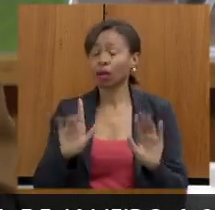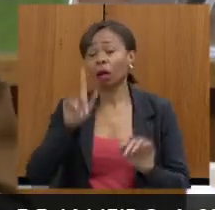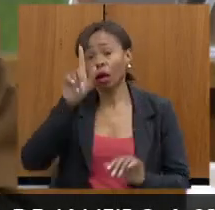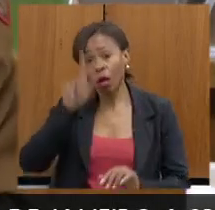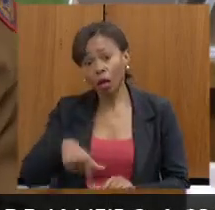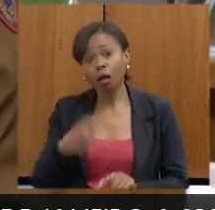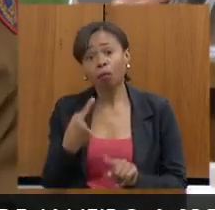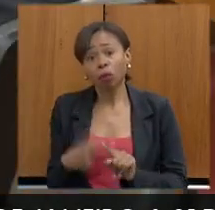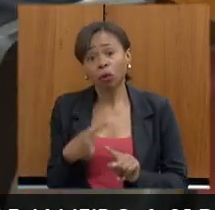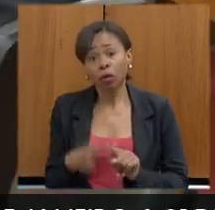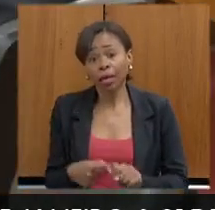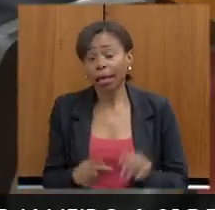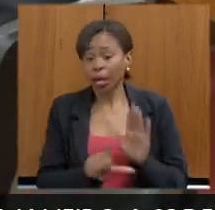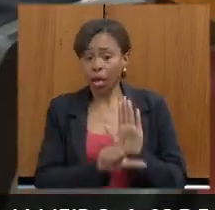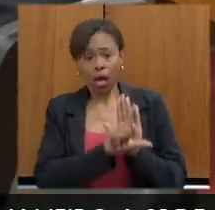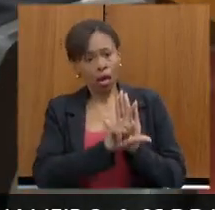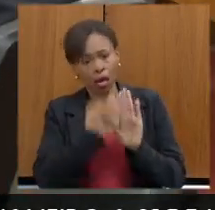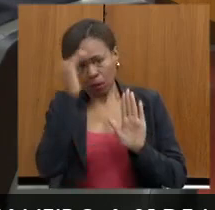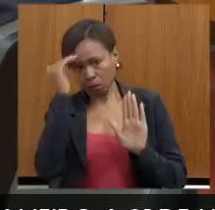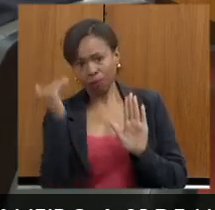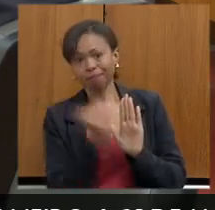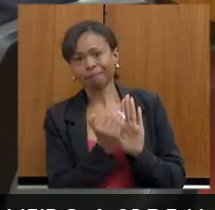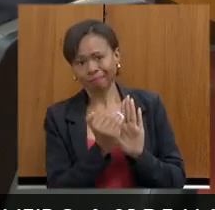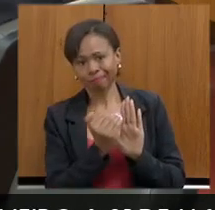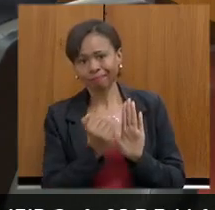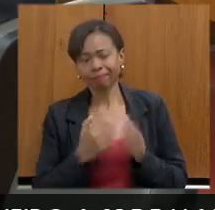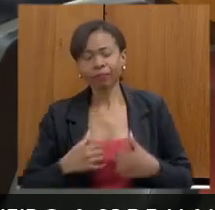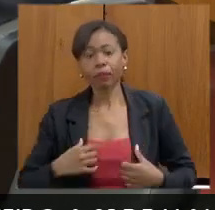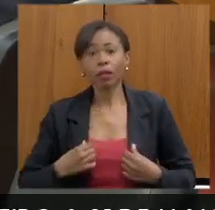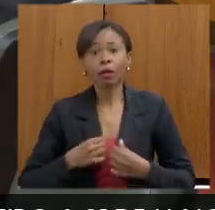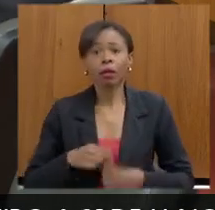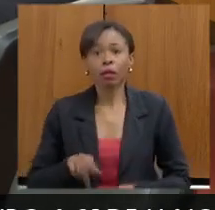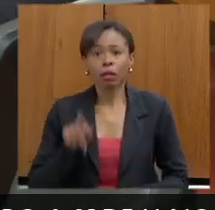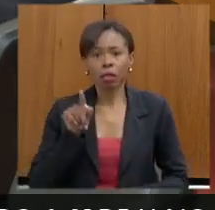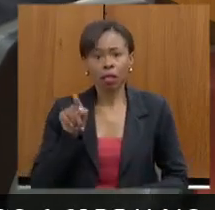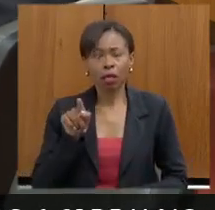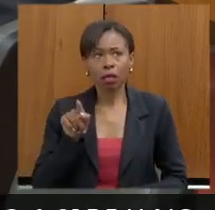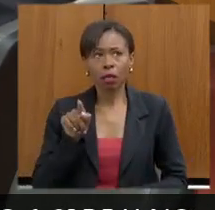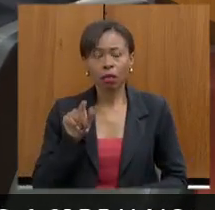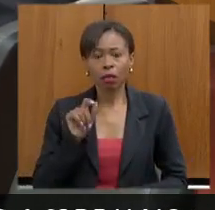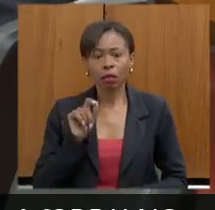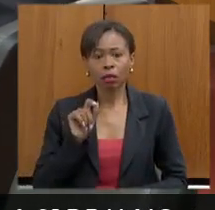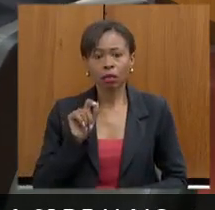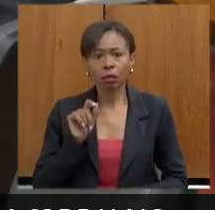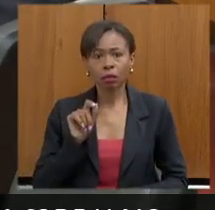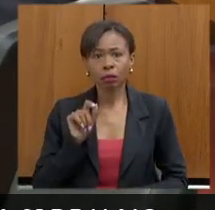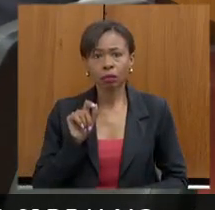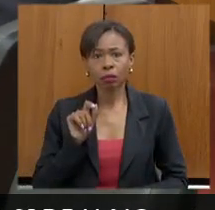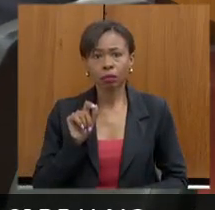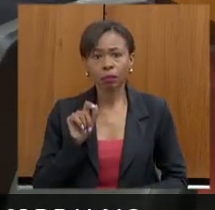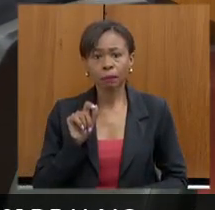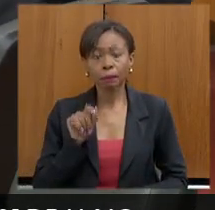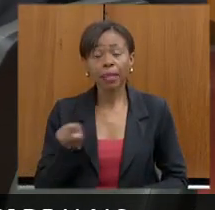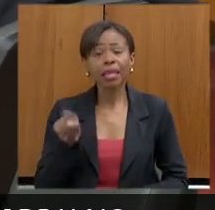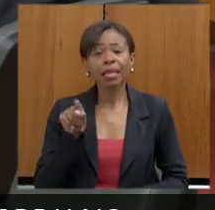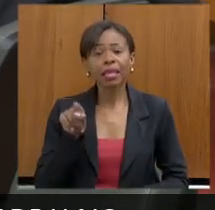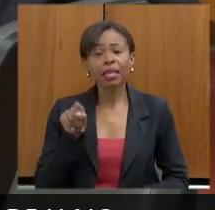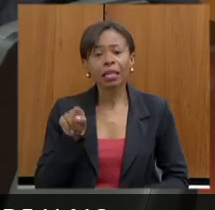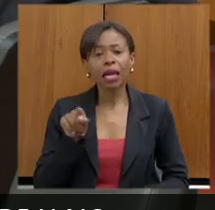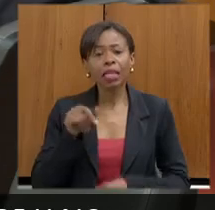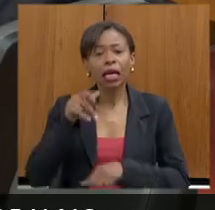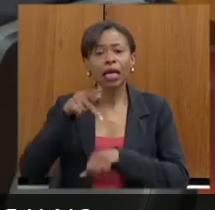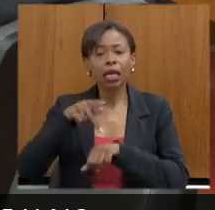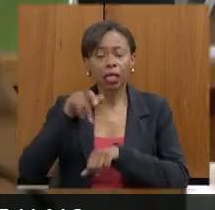defender a legalidade é ir lá na nossa que lá na nossa